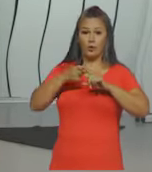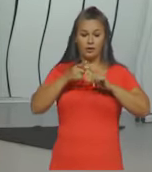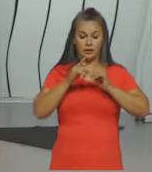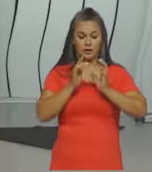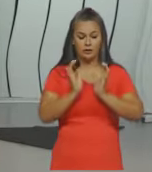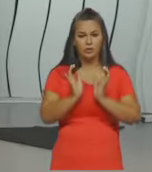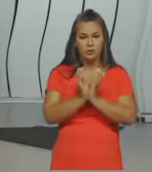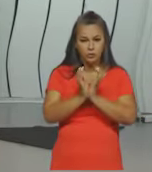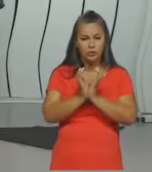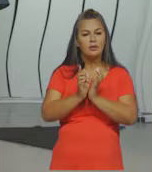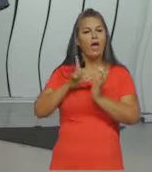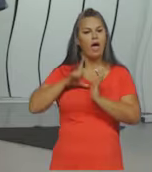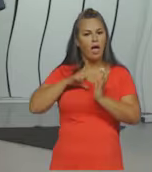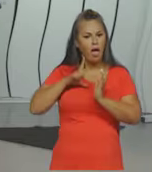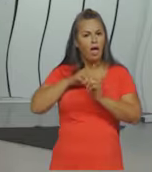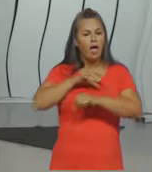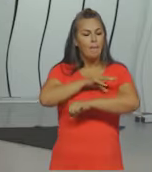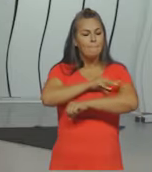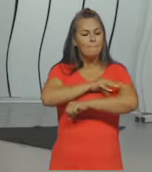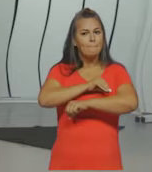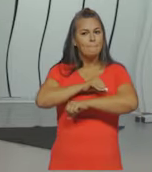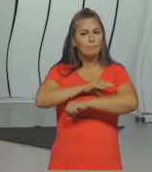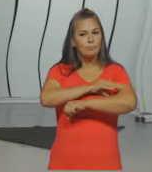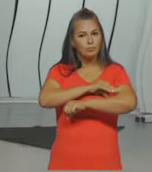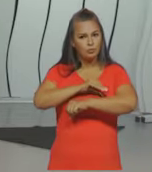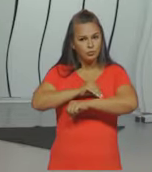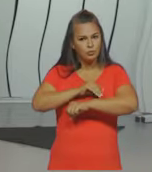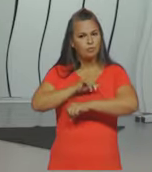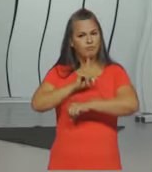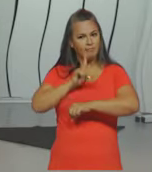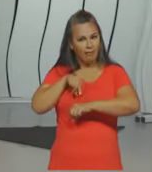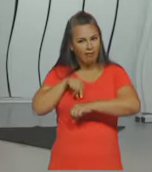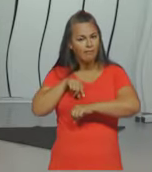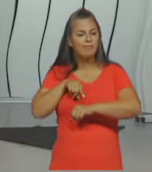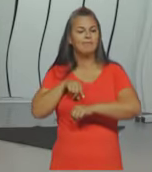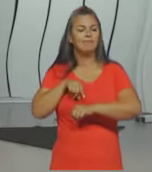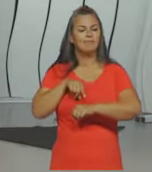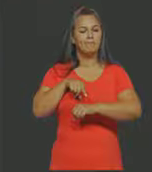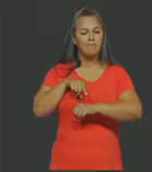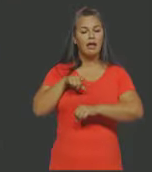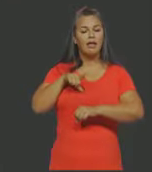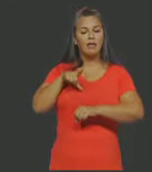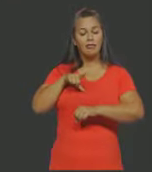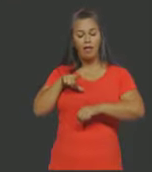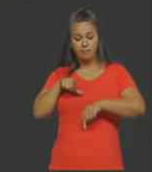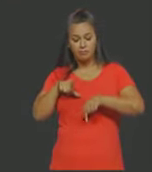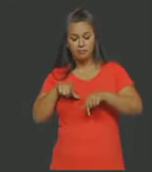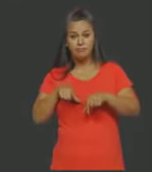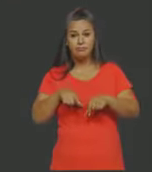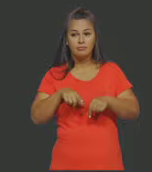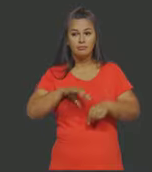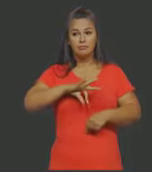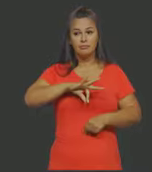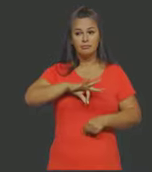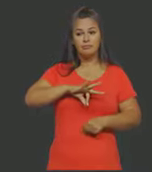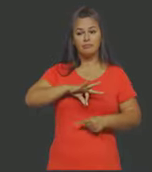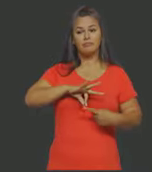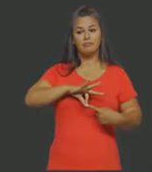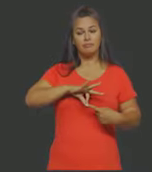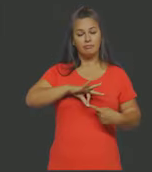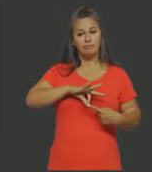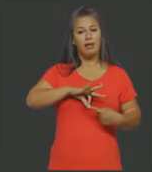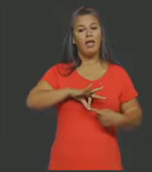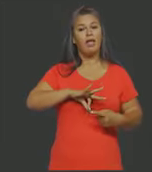gente? Parecendo uma perinha, tá? Aqui nós temos, então, a vagina, que é um canal que vai comunicar o